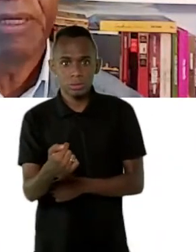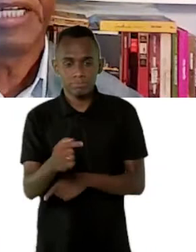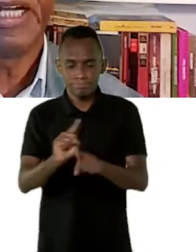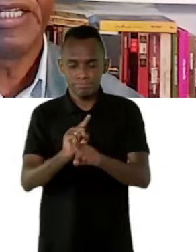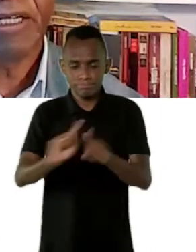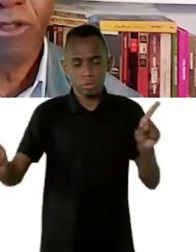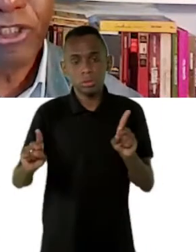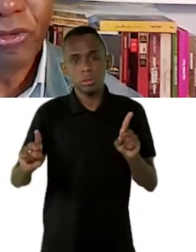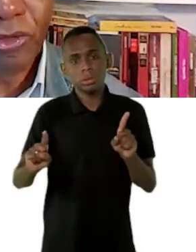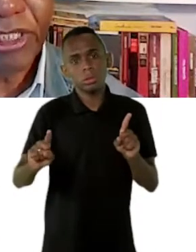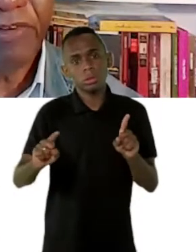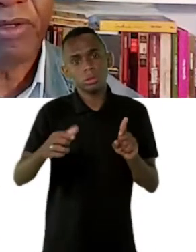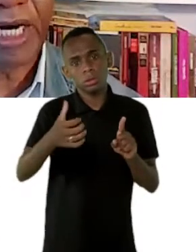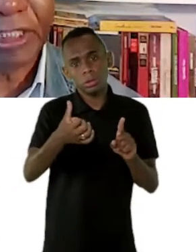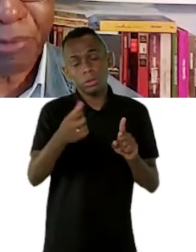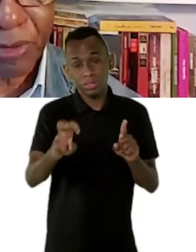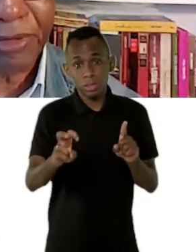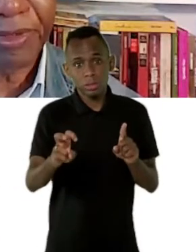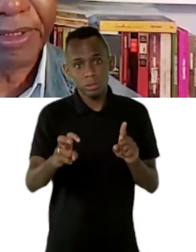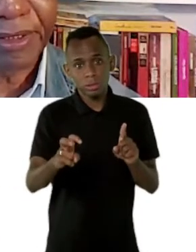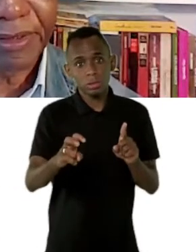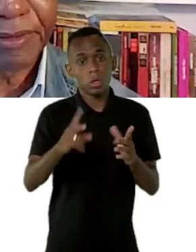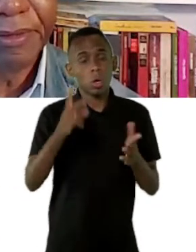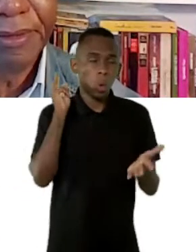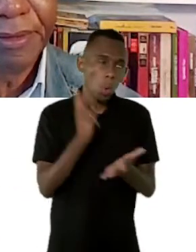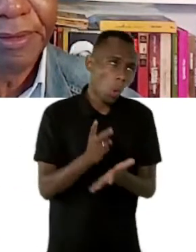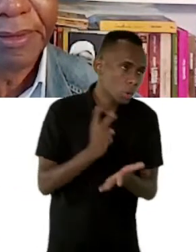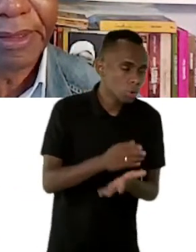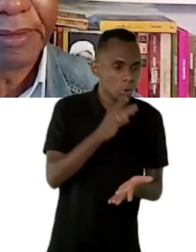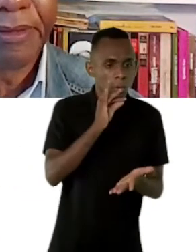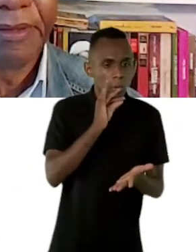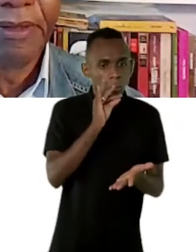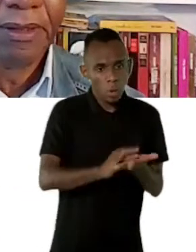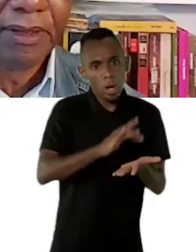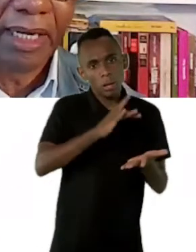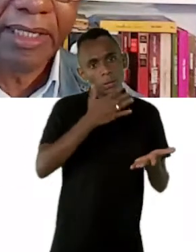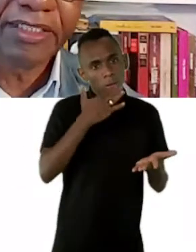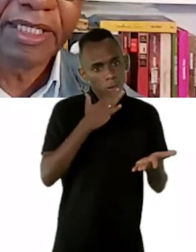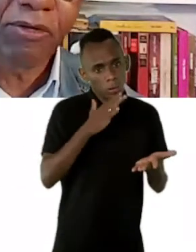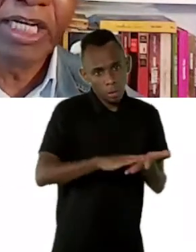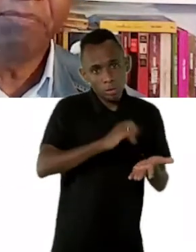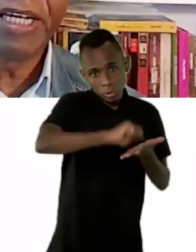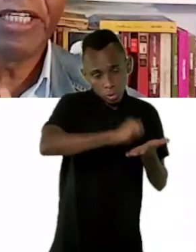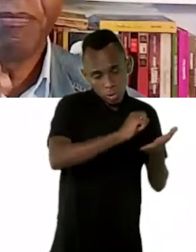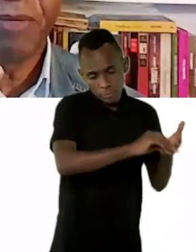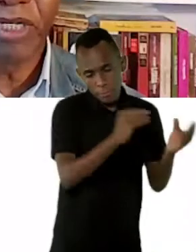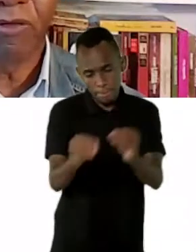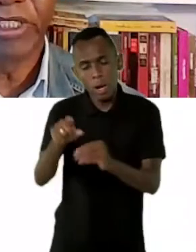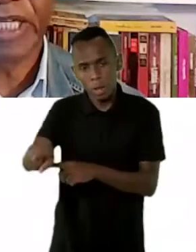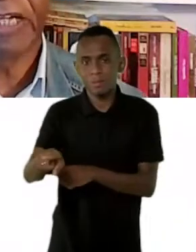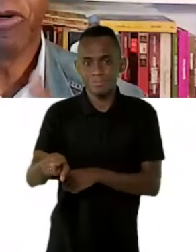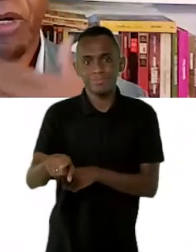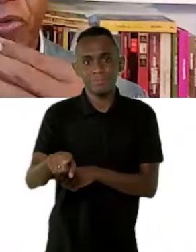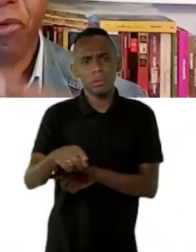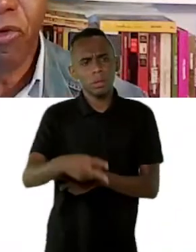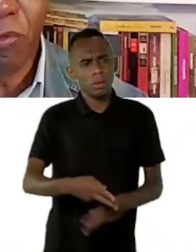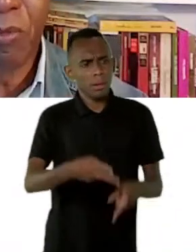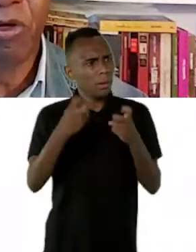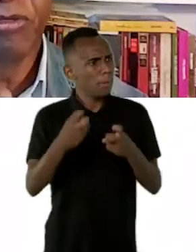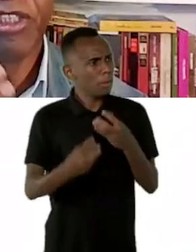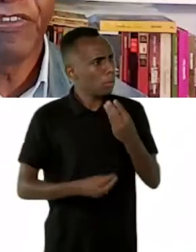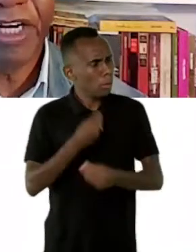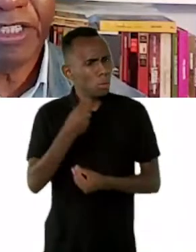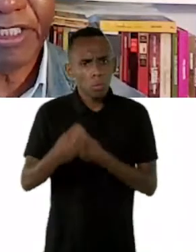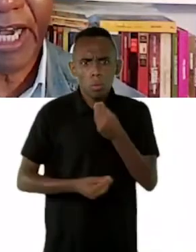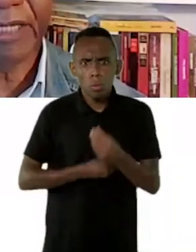65. Mas ainda ela continuou escrevendo cartas para o Aldário Dantas. Né? E aí, quer dizer, quando ele percebeu que a coisa estava tomando um